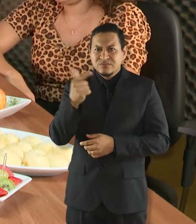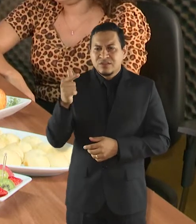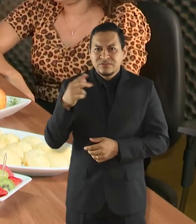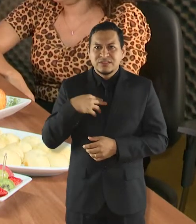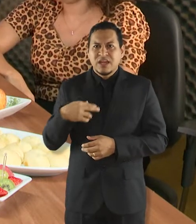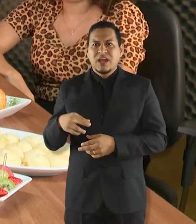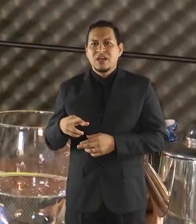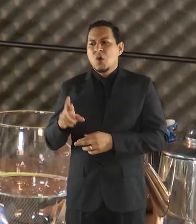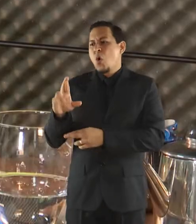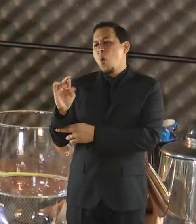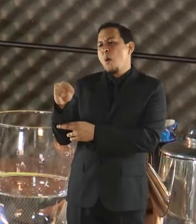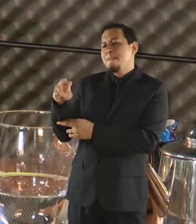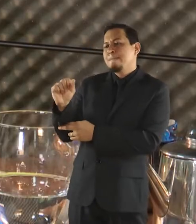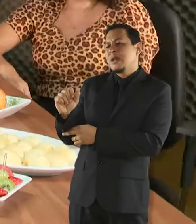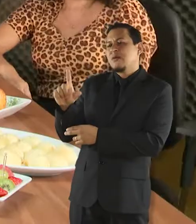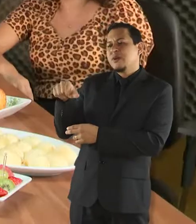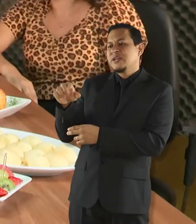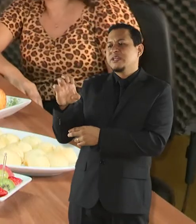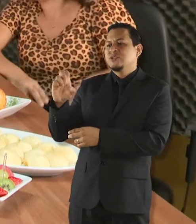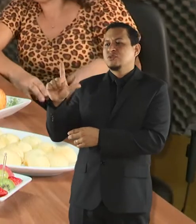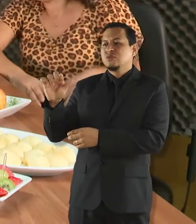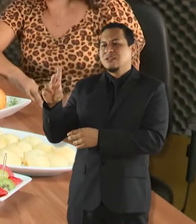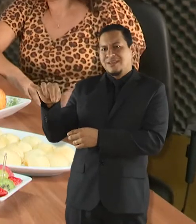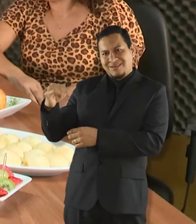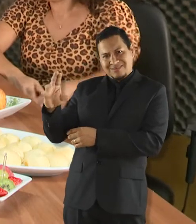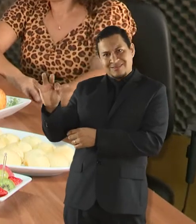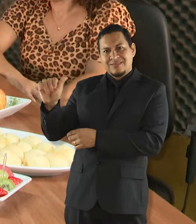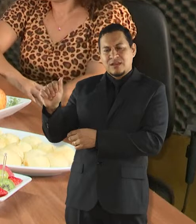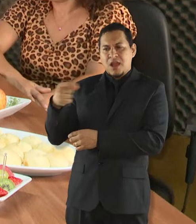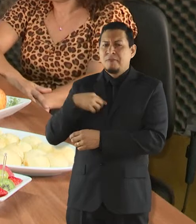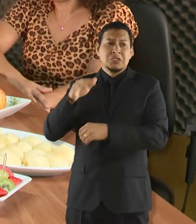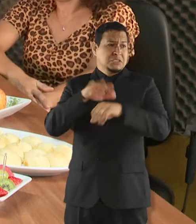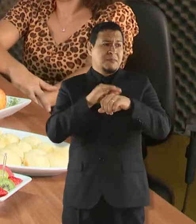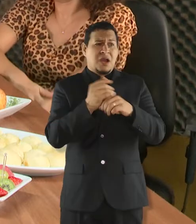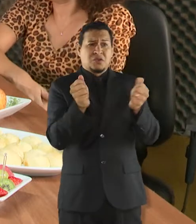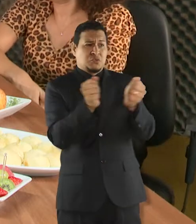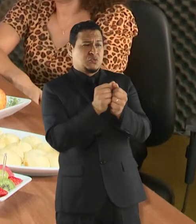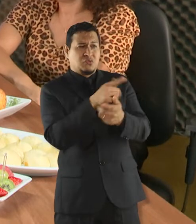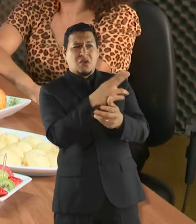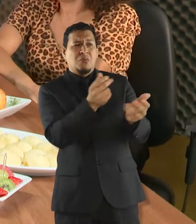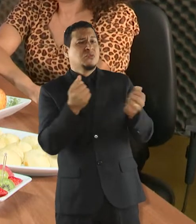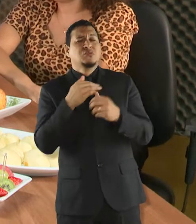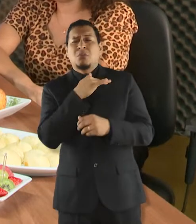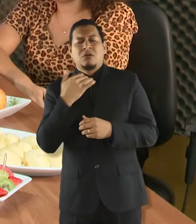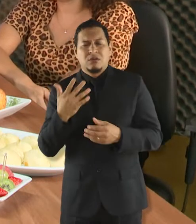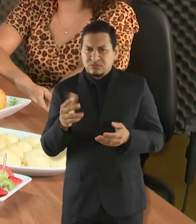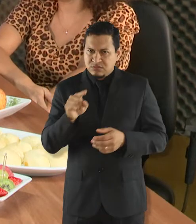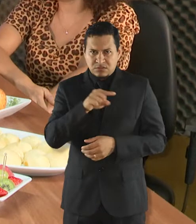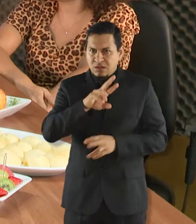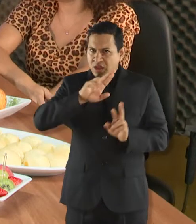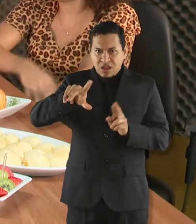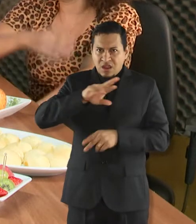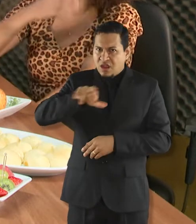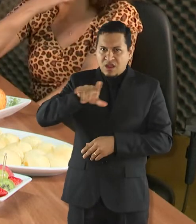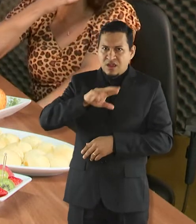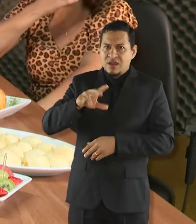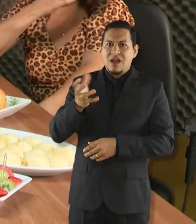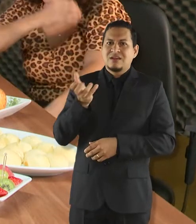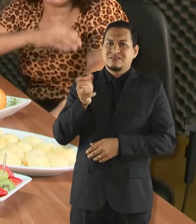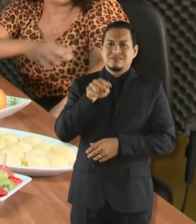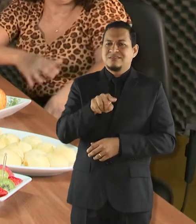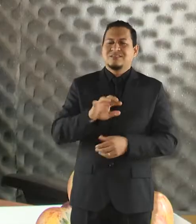Não existe Romeu e Não Julieta. existe, mano. Se você chamar ele, eu tô morrendo aqui, vamos morrer comigo pra você não ficar aí sozinho. Arranja outra na outra